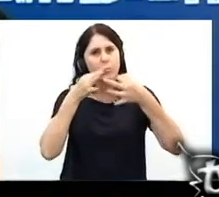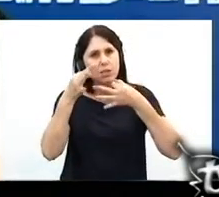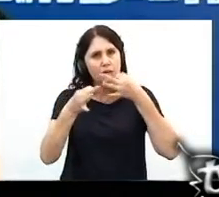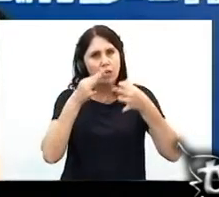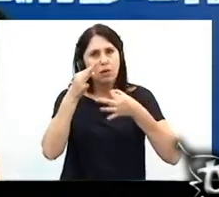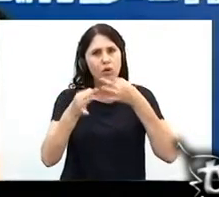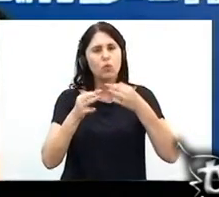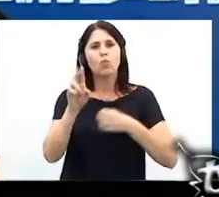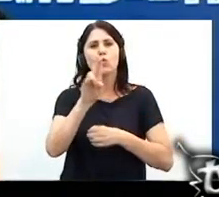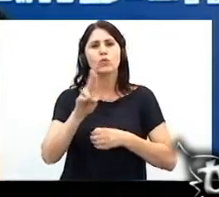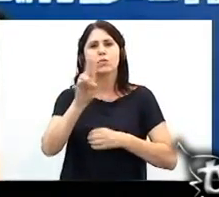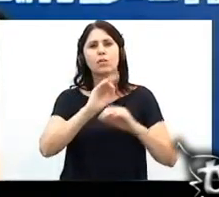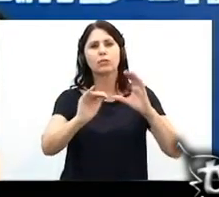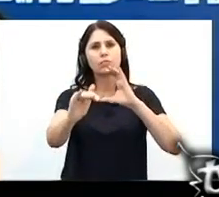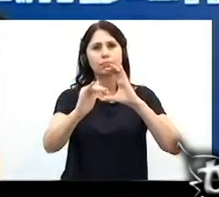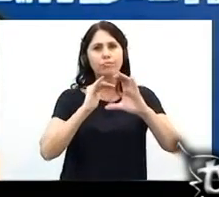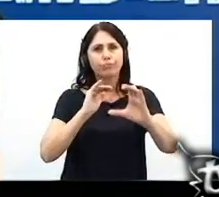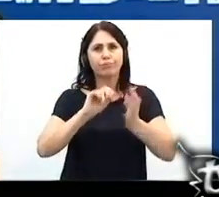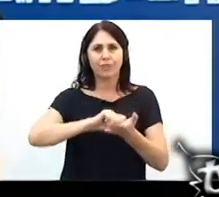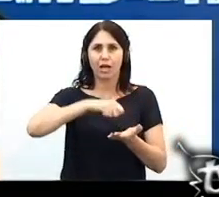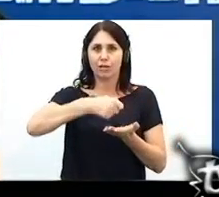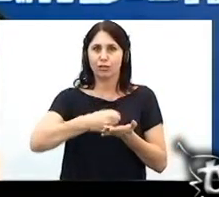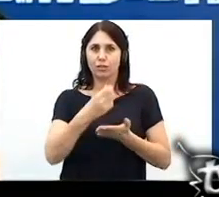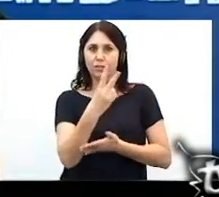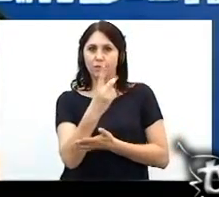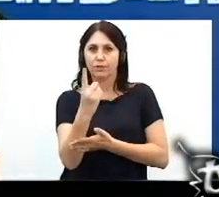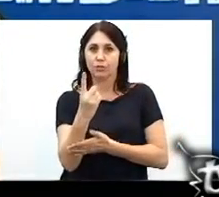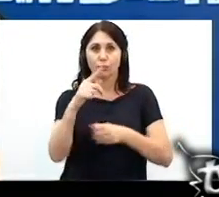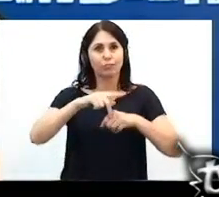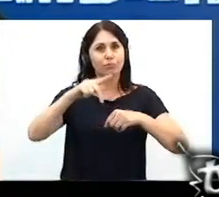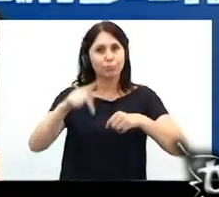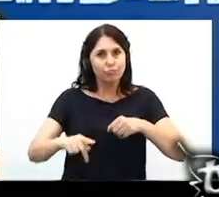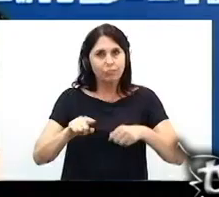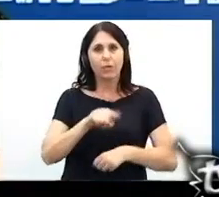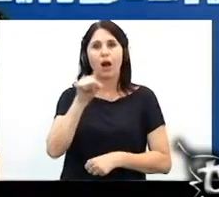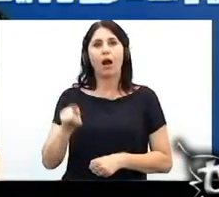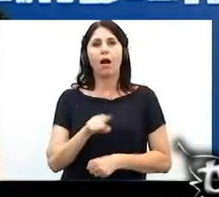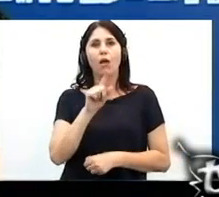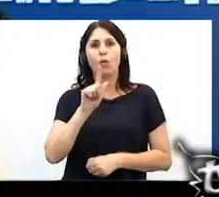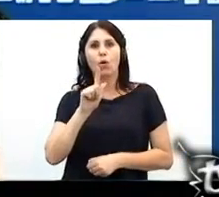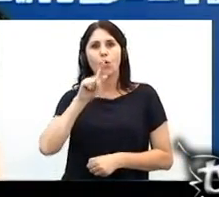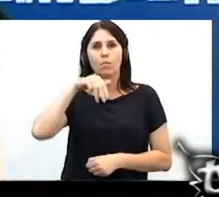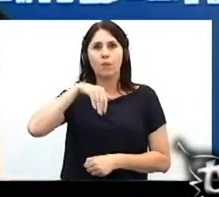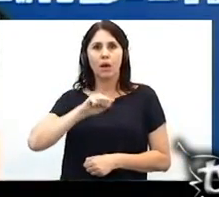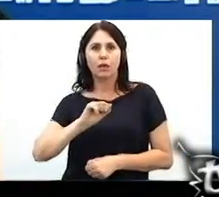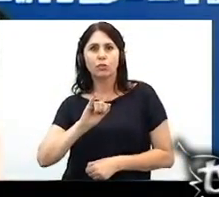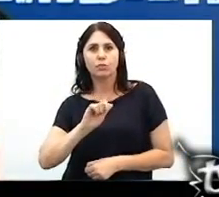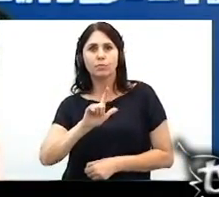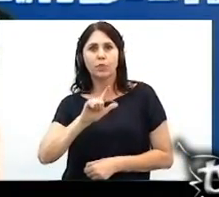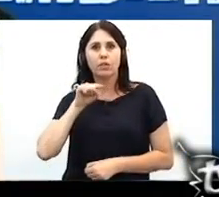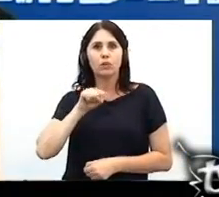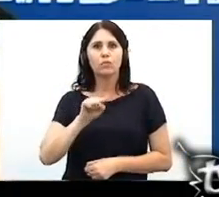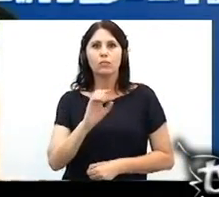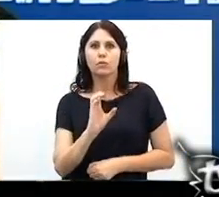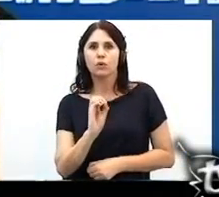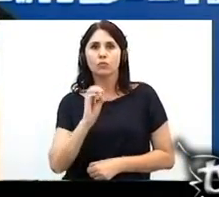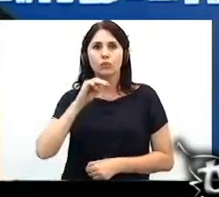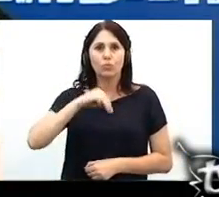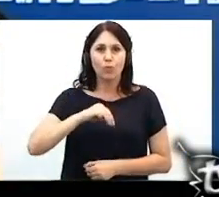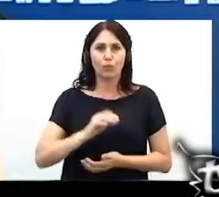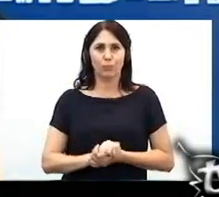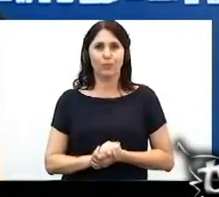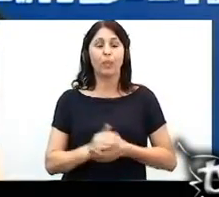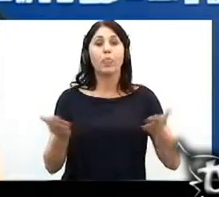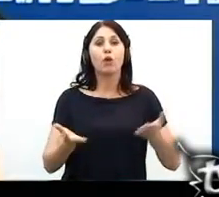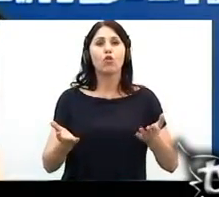em parceria com a Câmara Municipal de Vereadores e TV Câmara. Você que está em casa pode nos auxiliar, nos